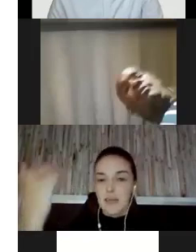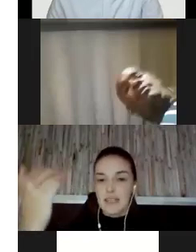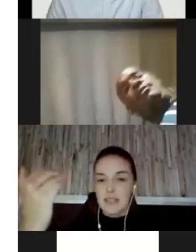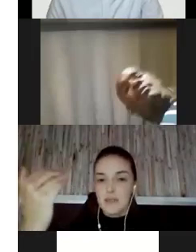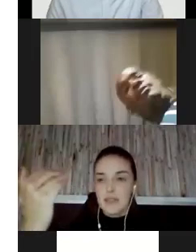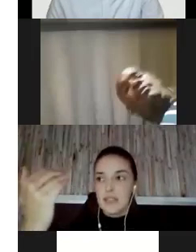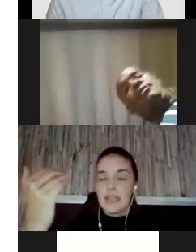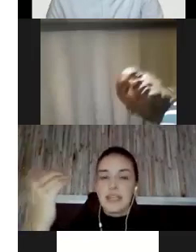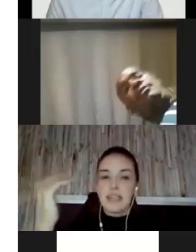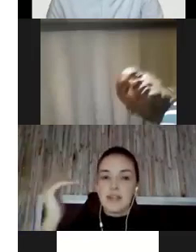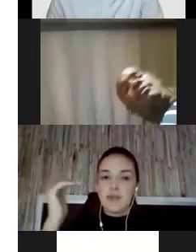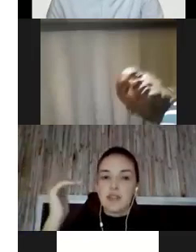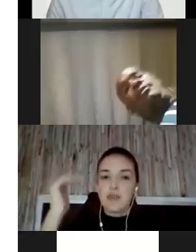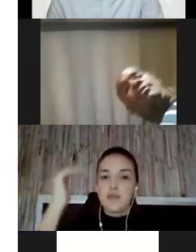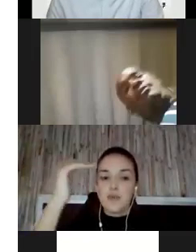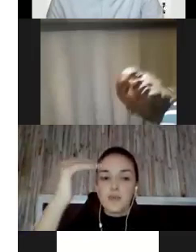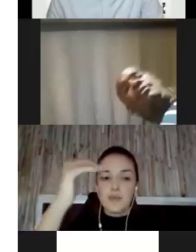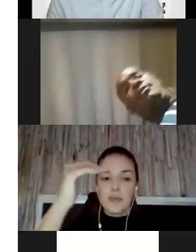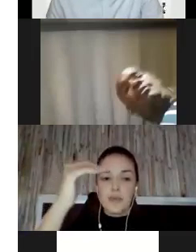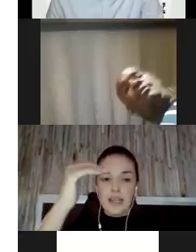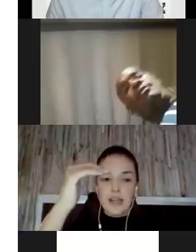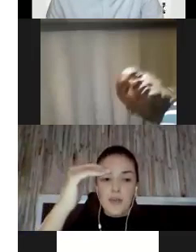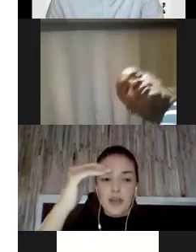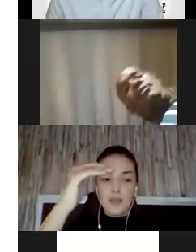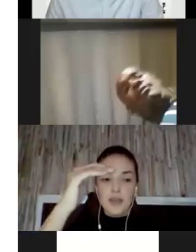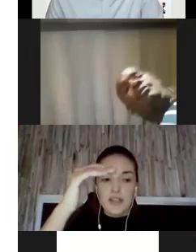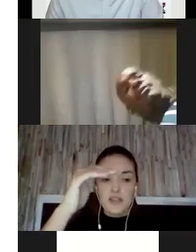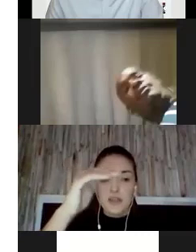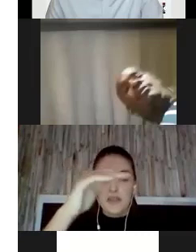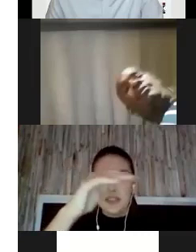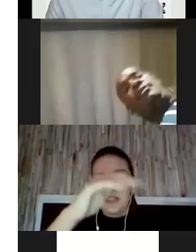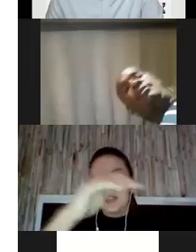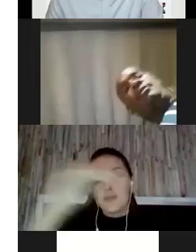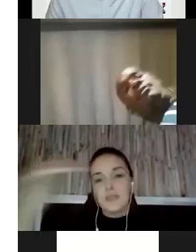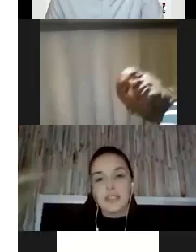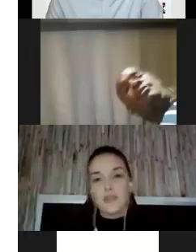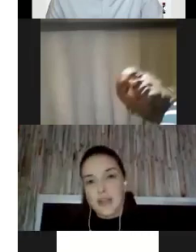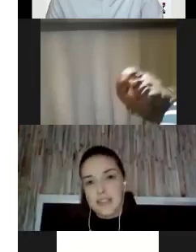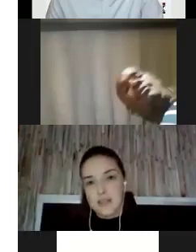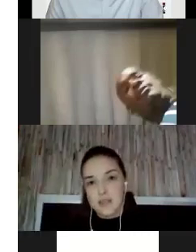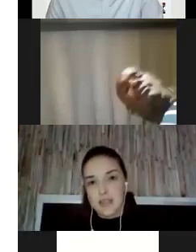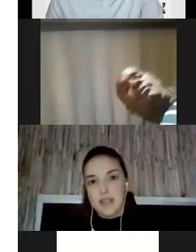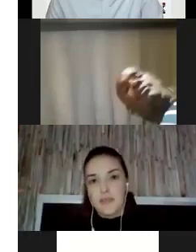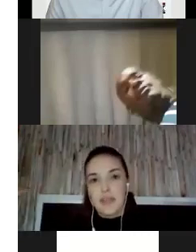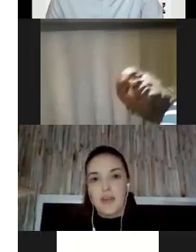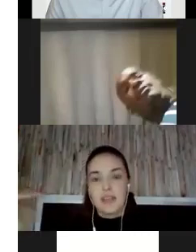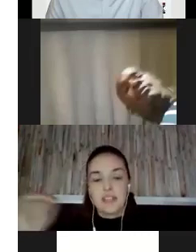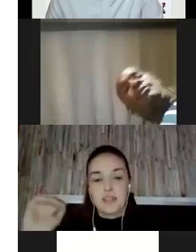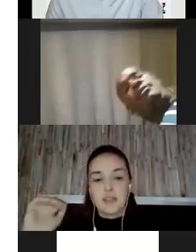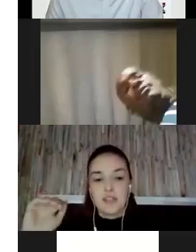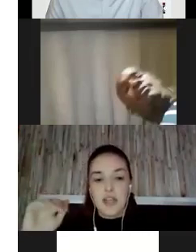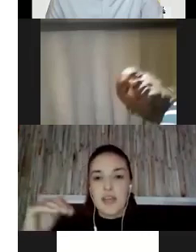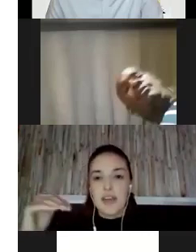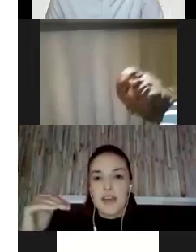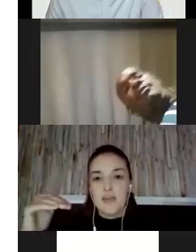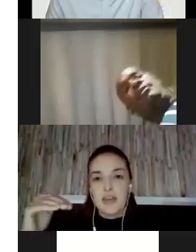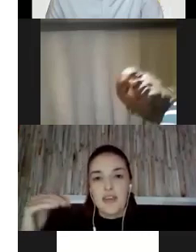regressiva máxima, e o seu topo ele é coberto pela superfície de inundação máxima, que é o que a gente chama